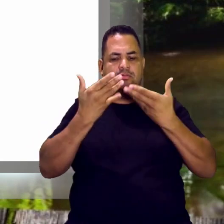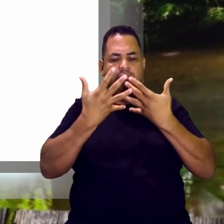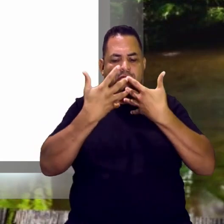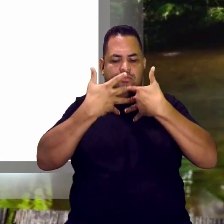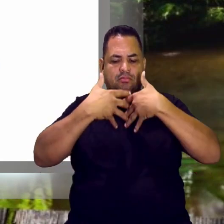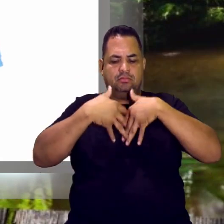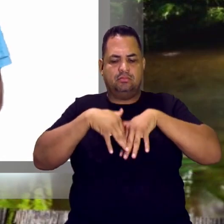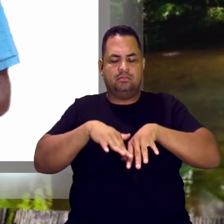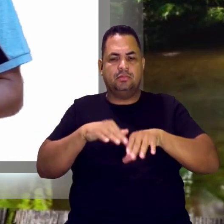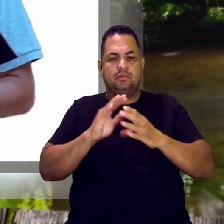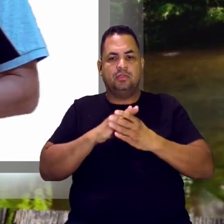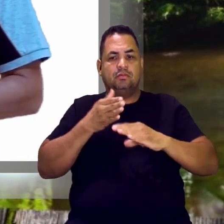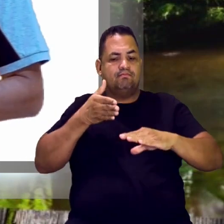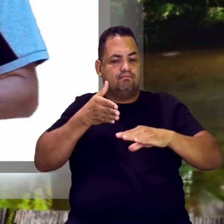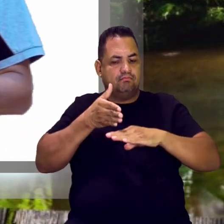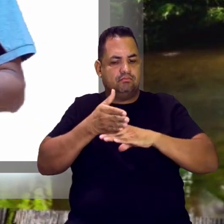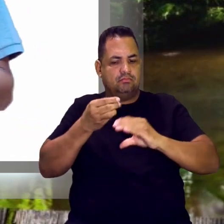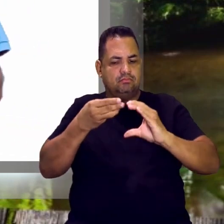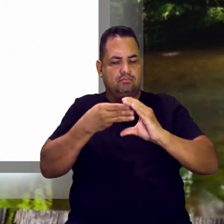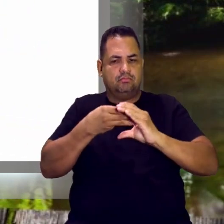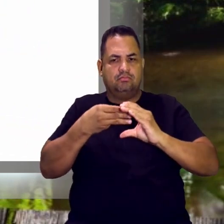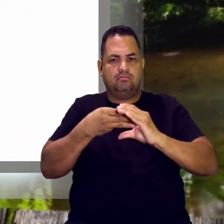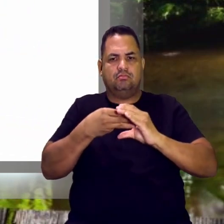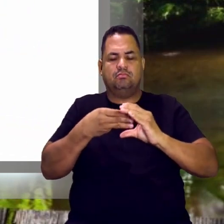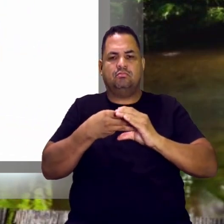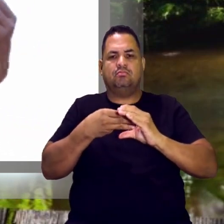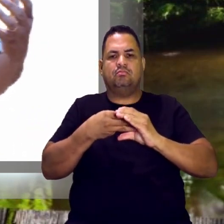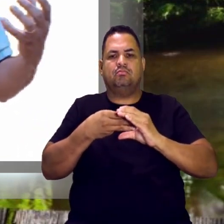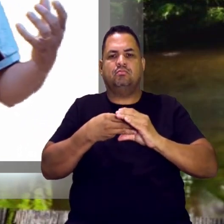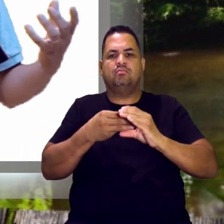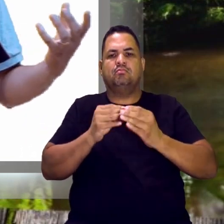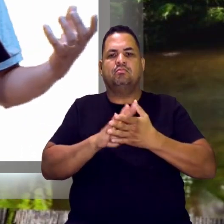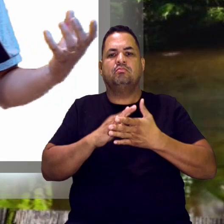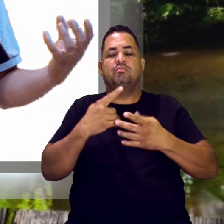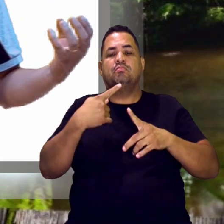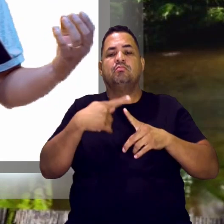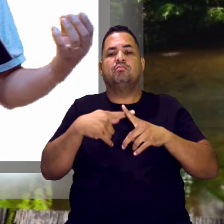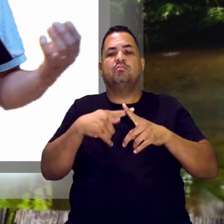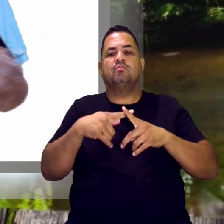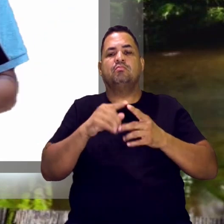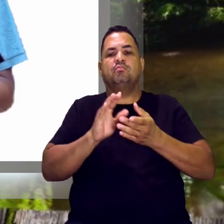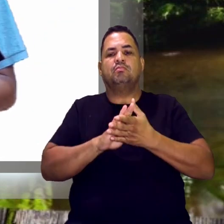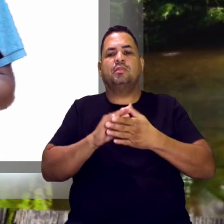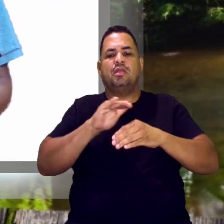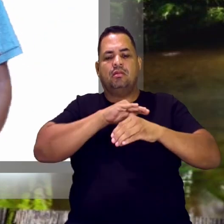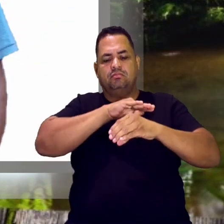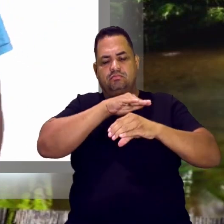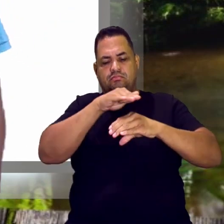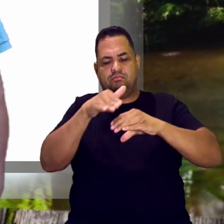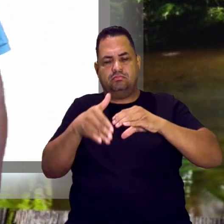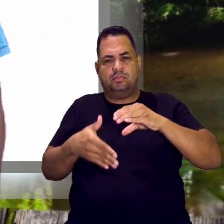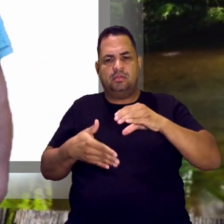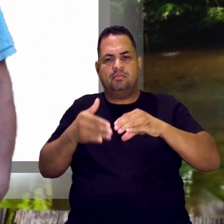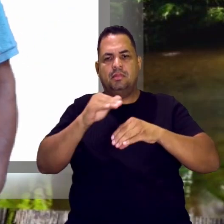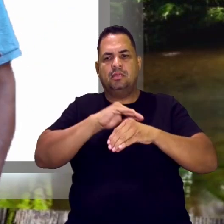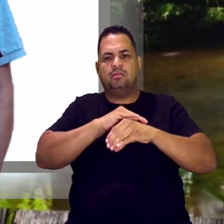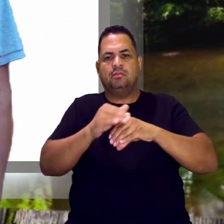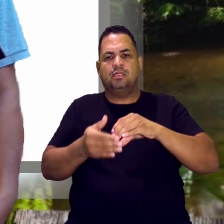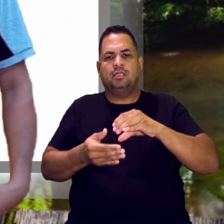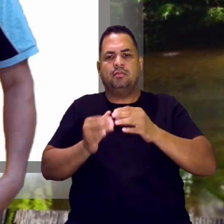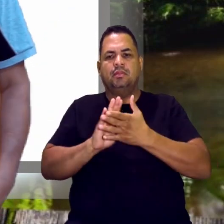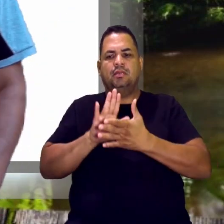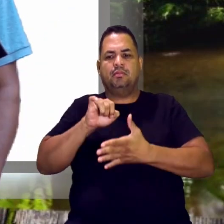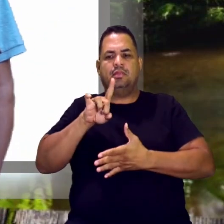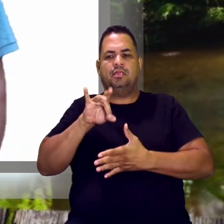vão entrar na célula devido às propriedades que a membrana plasmática tem